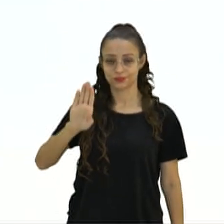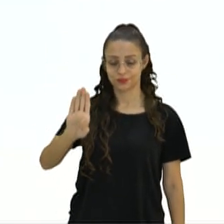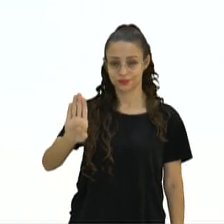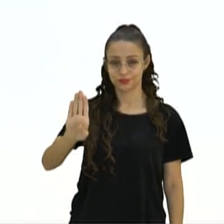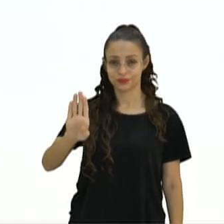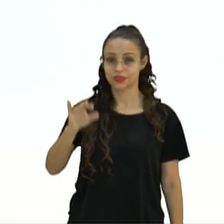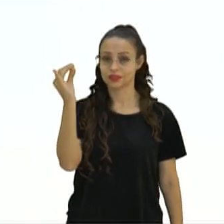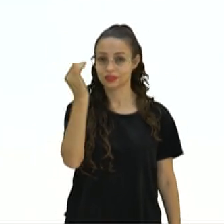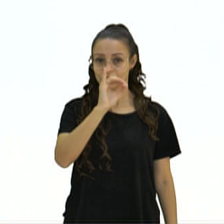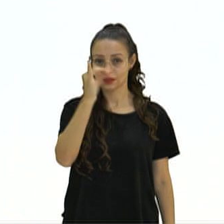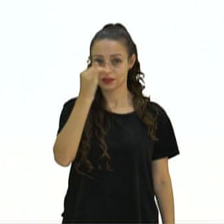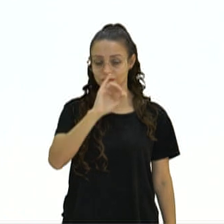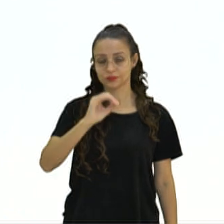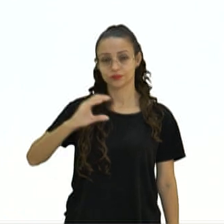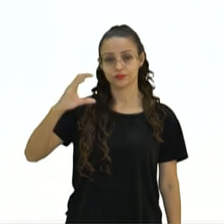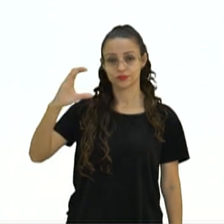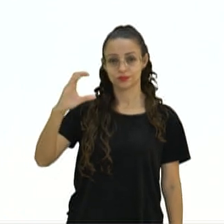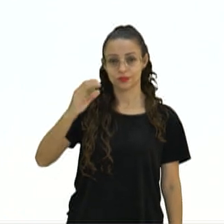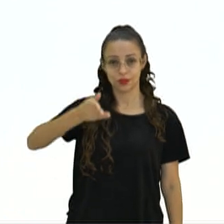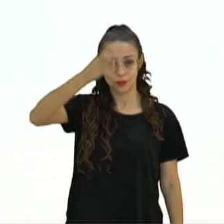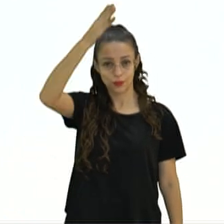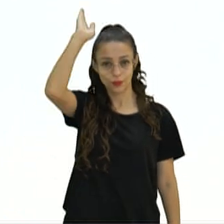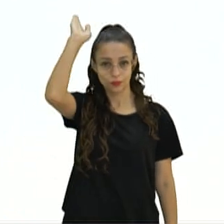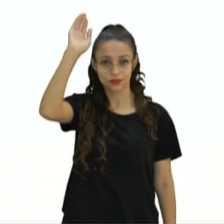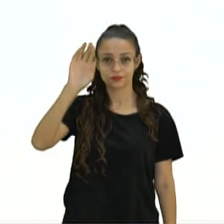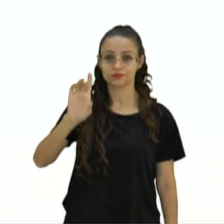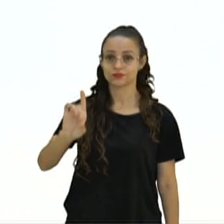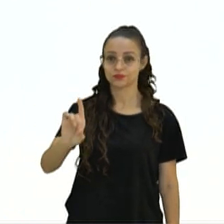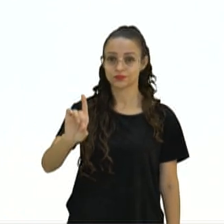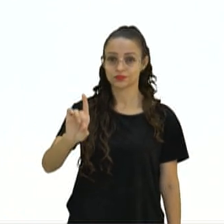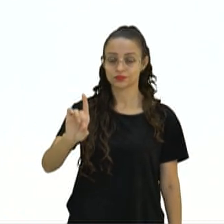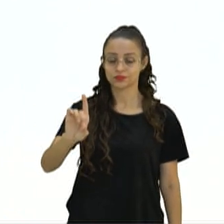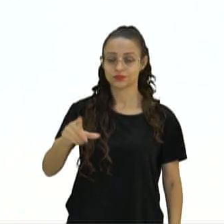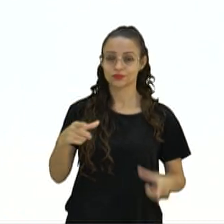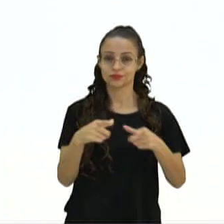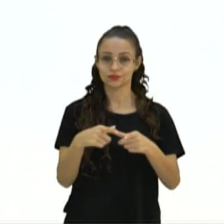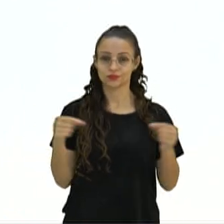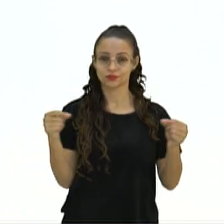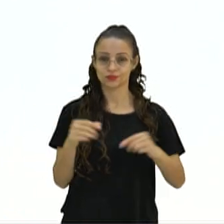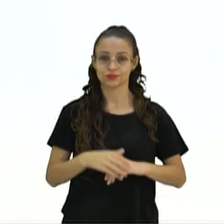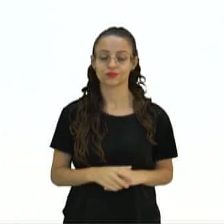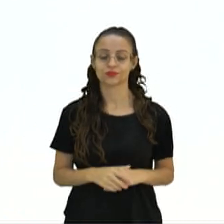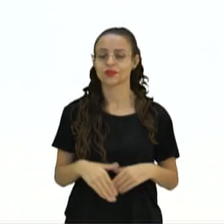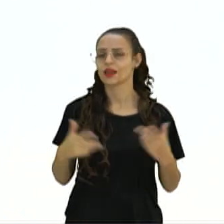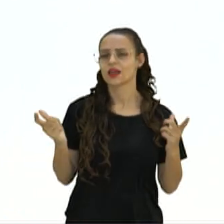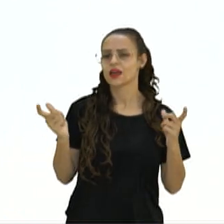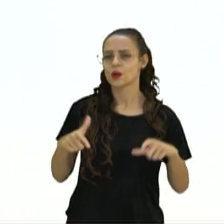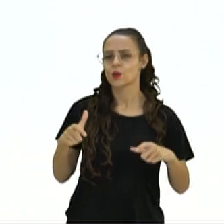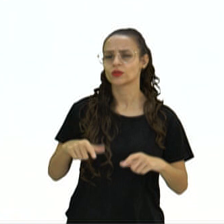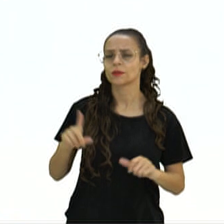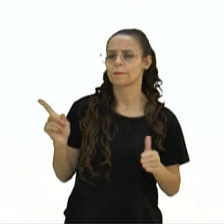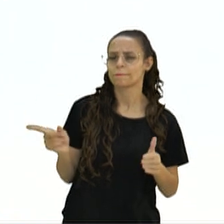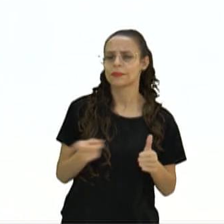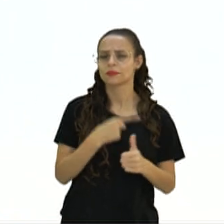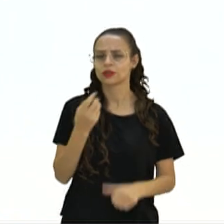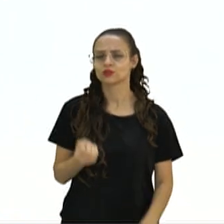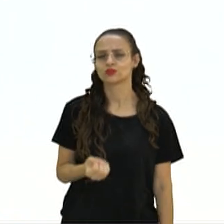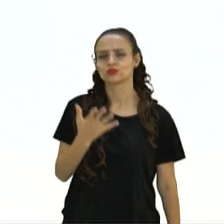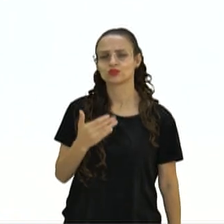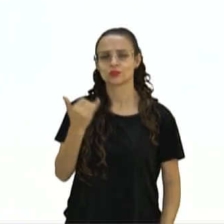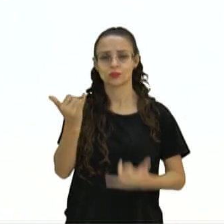B, Itália. Letra C, Roma. Ou letra D, Japão. Então, onde surgiram essas primeiras manifestações de